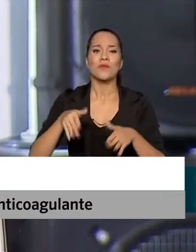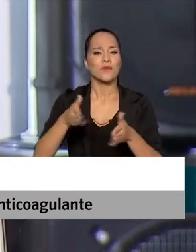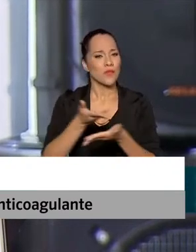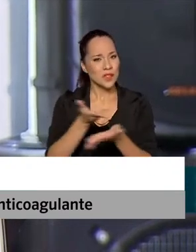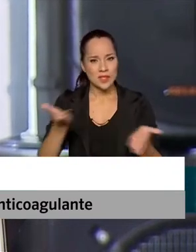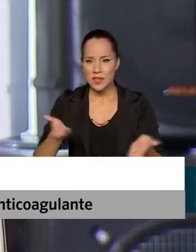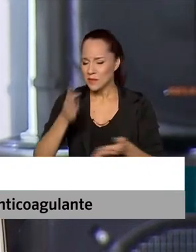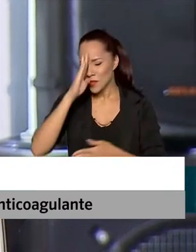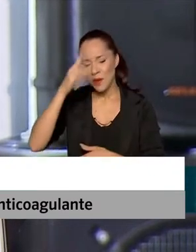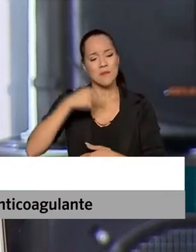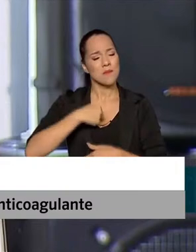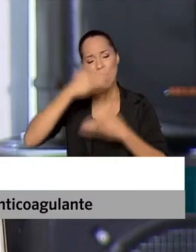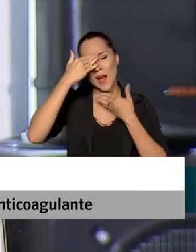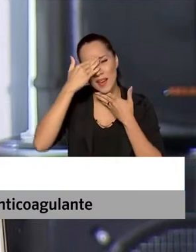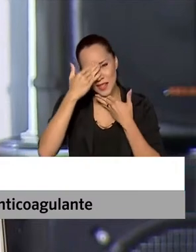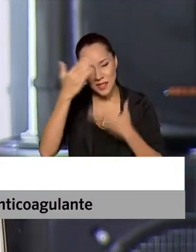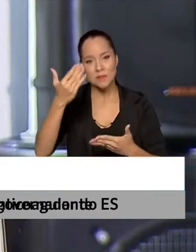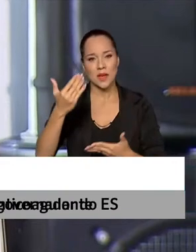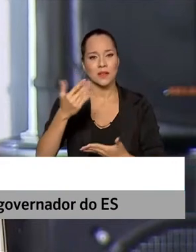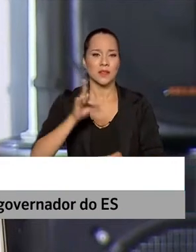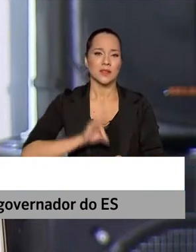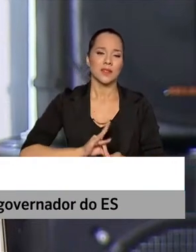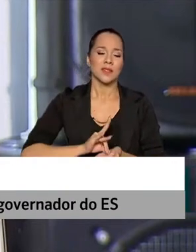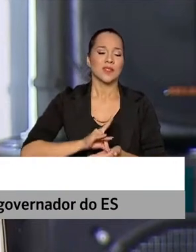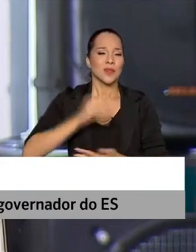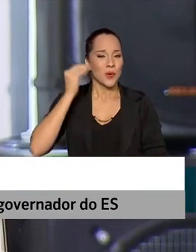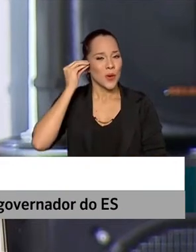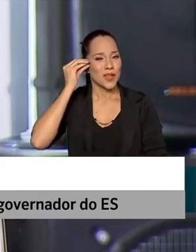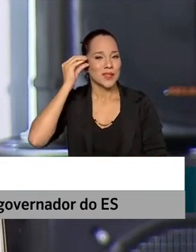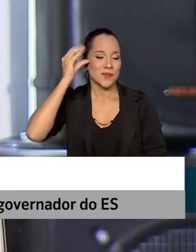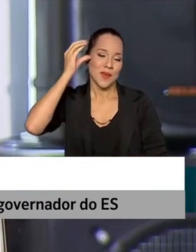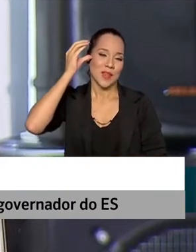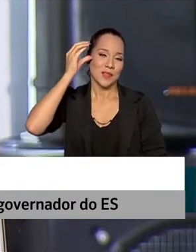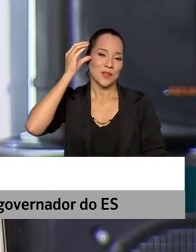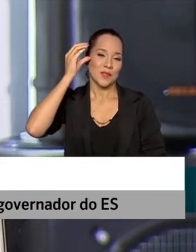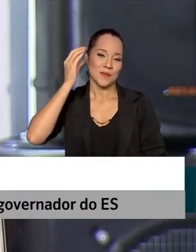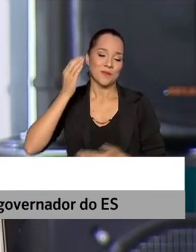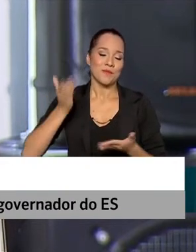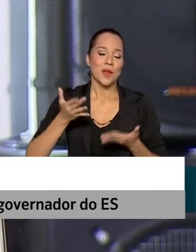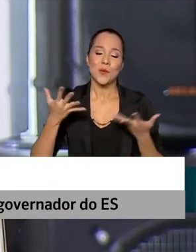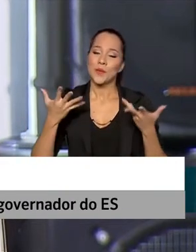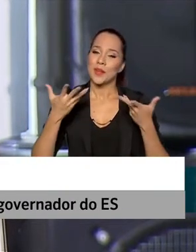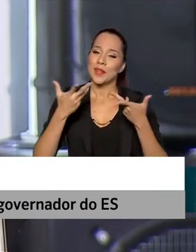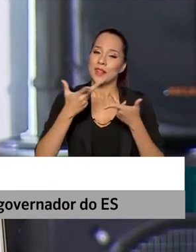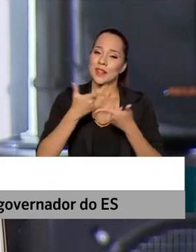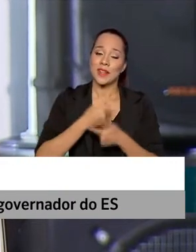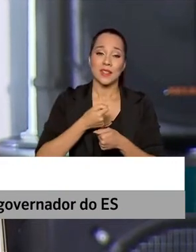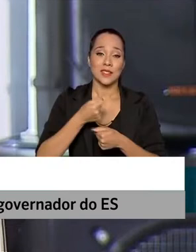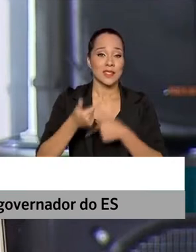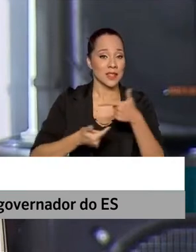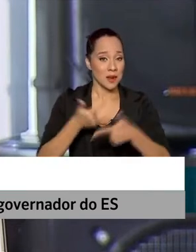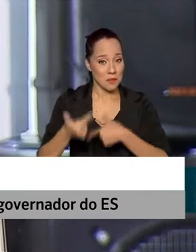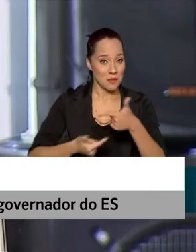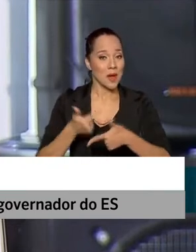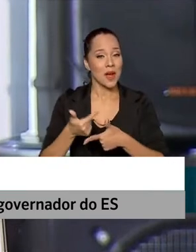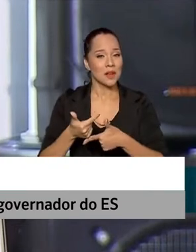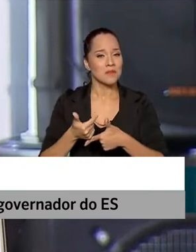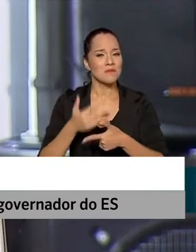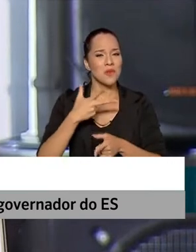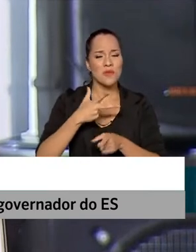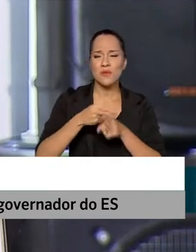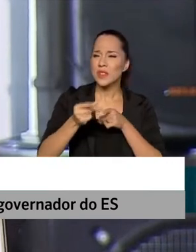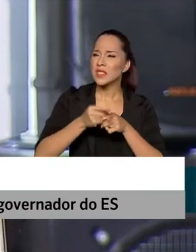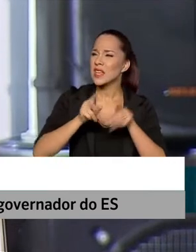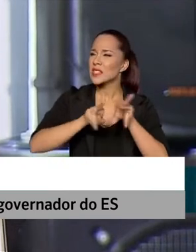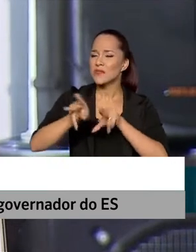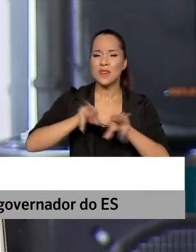minha eterna gratidão e do meu sincero reconhecimento pelo brilhante desempenho, pela superação de